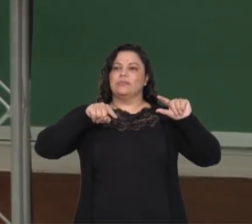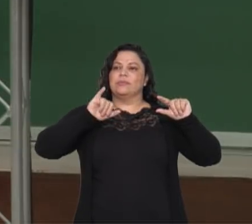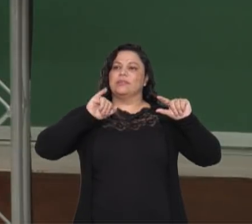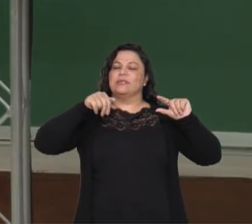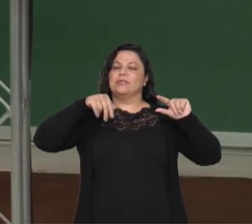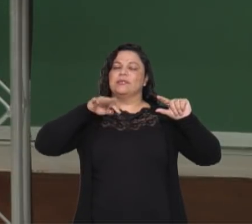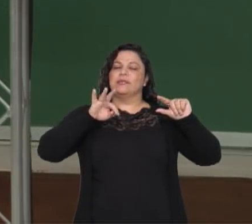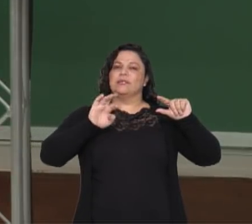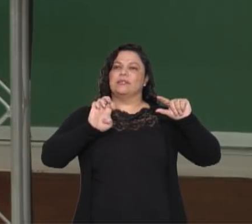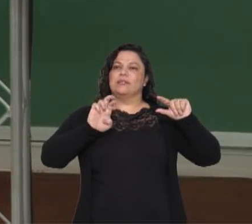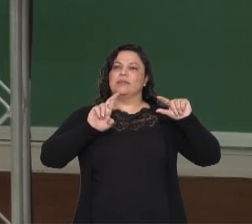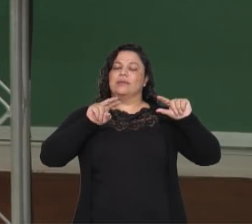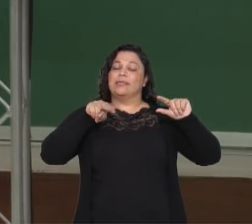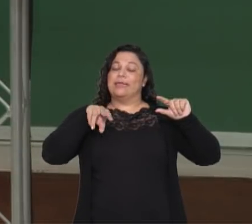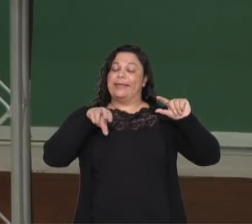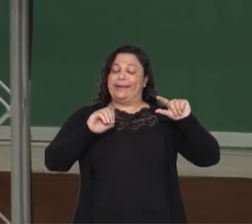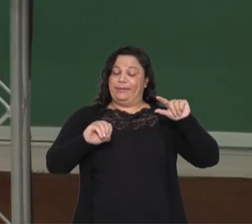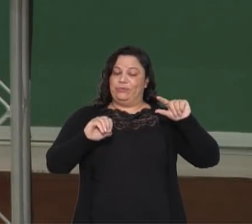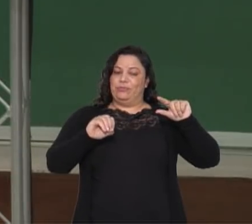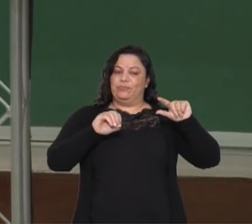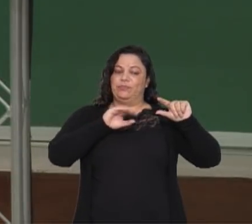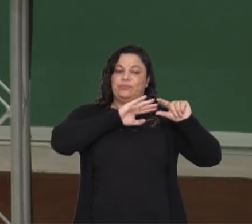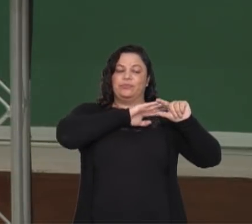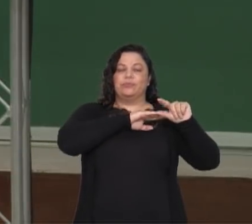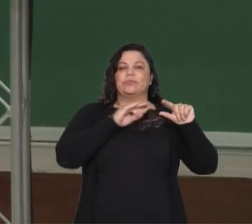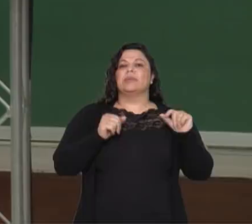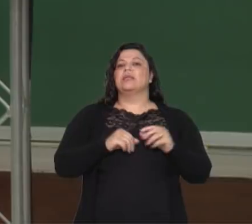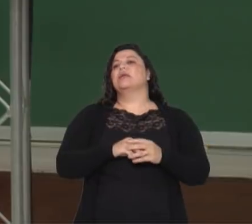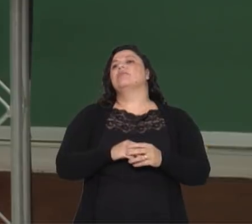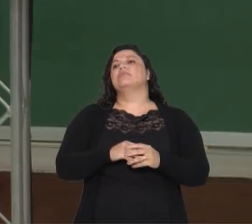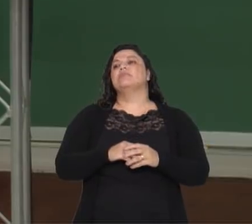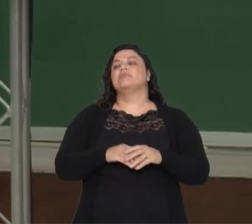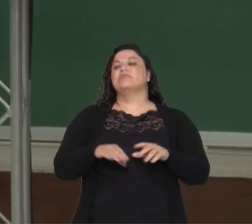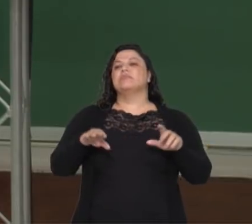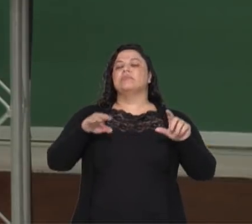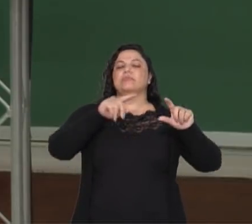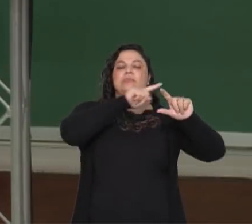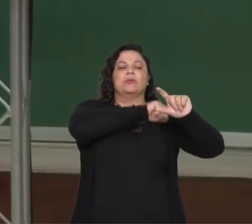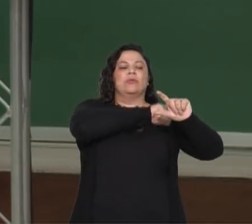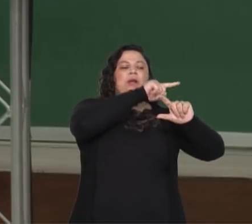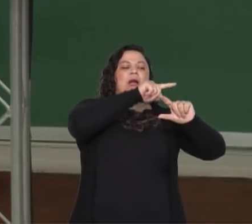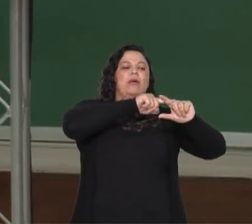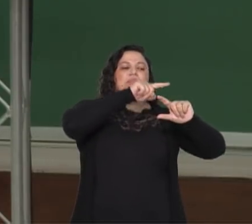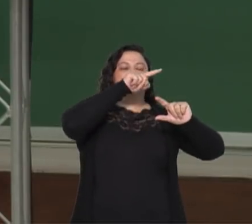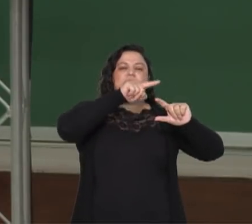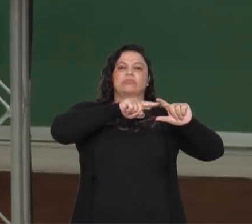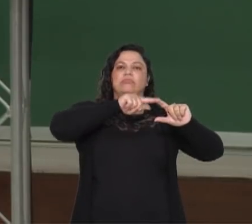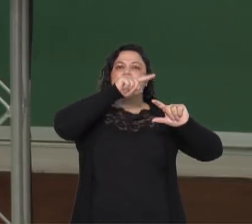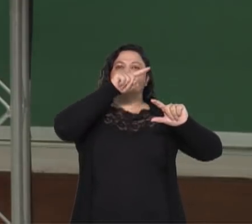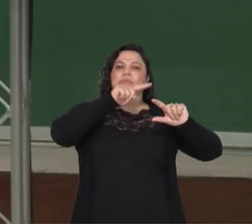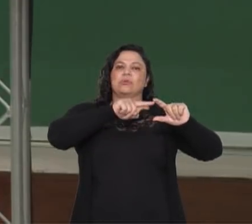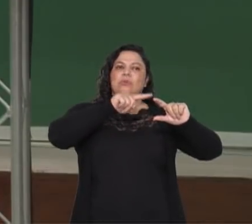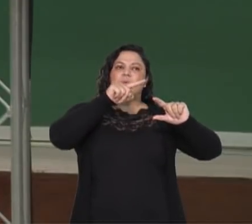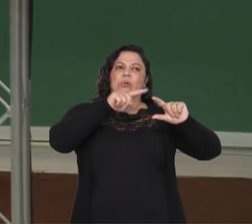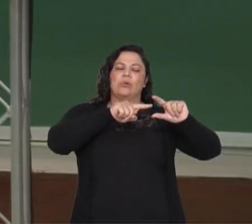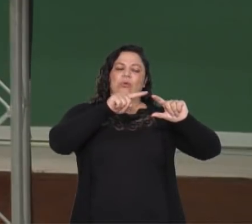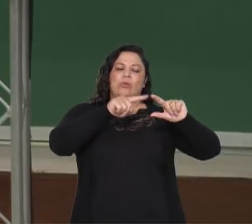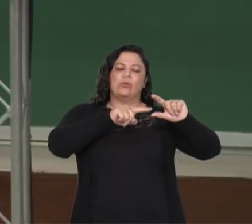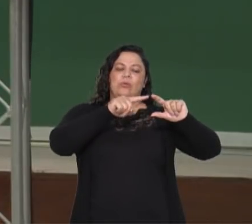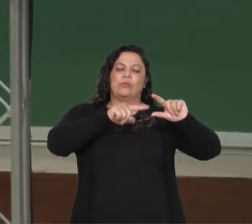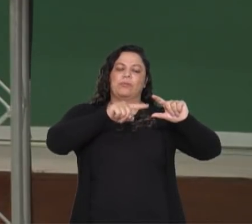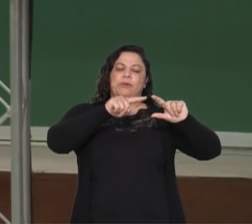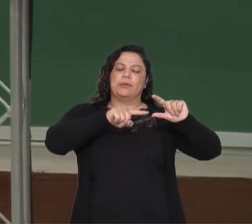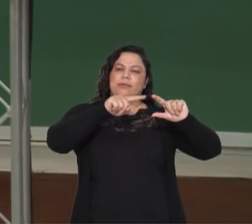Quando recebe a onda sonora, ela tem que passar por todas essas etapas, chegar aqui no nervo auditivo e ser transmitida